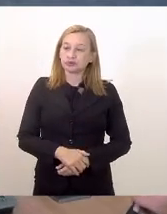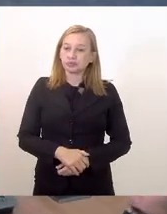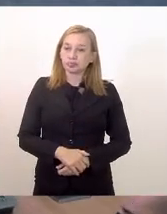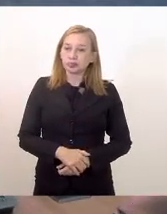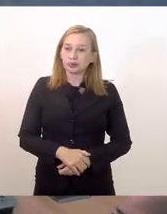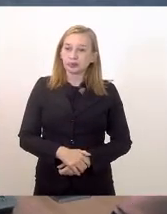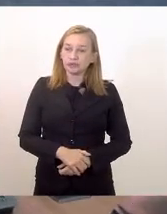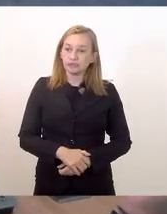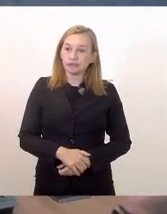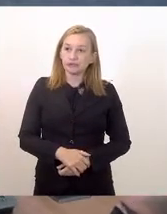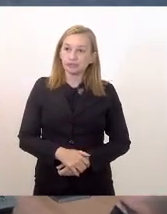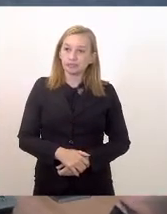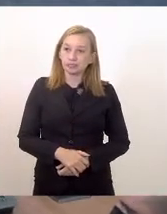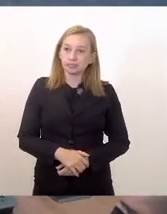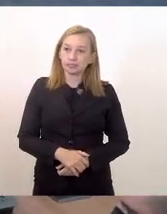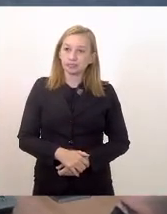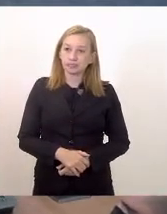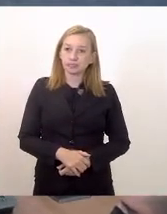Te